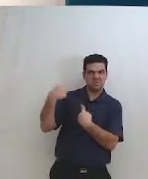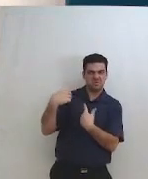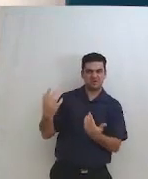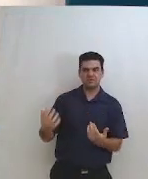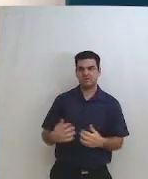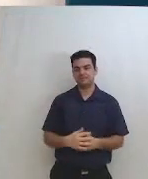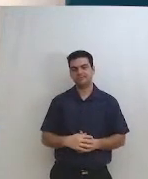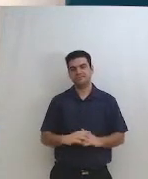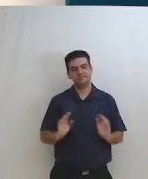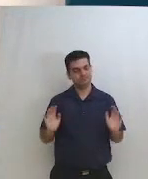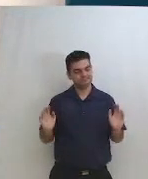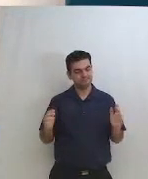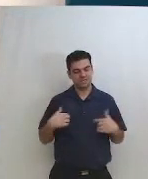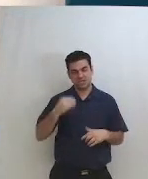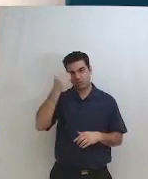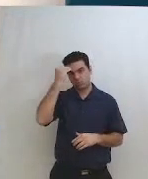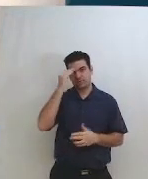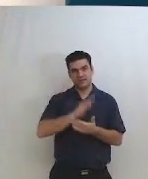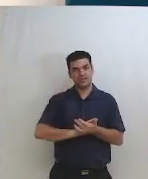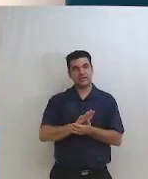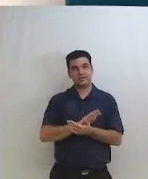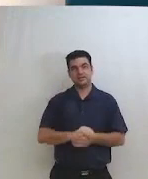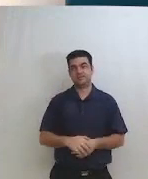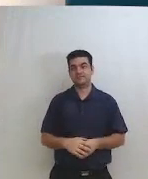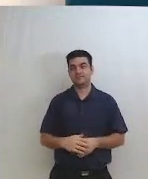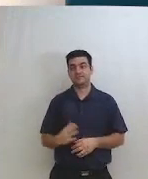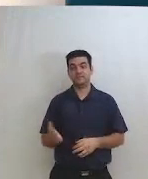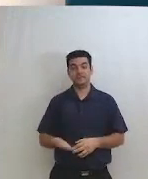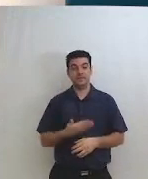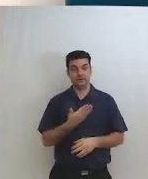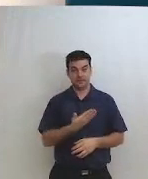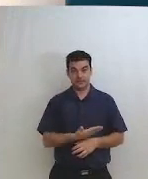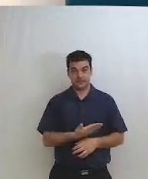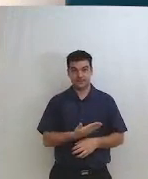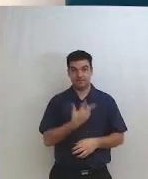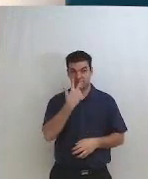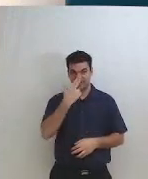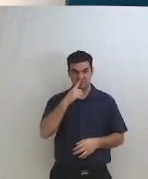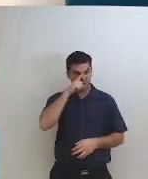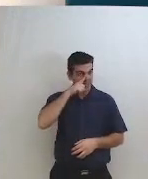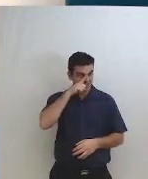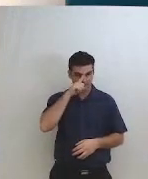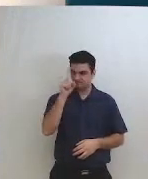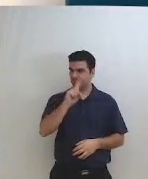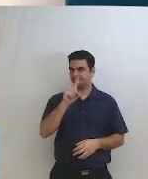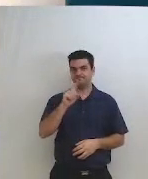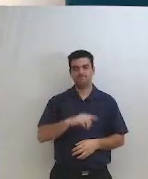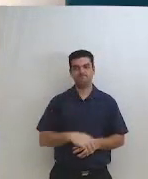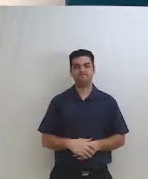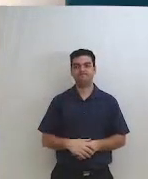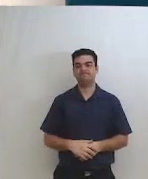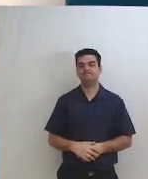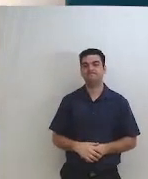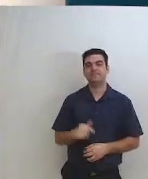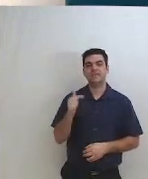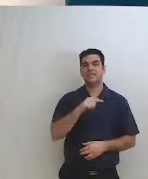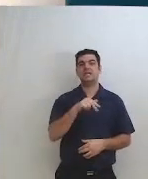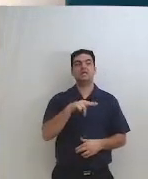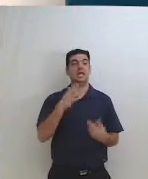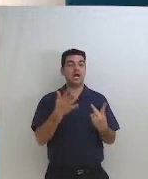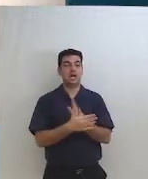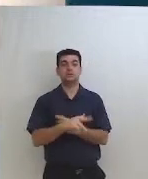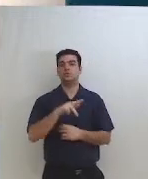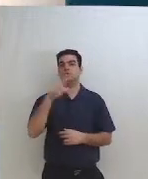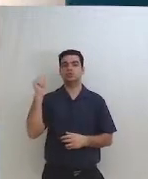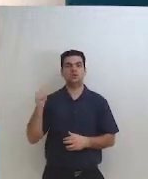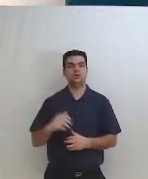Portanto, ele não jamais ofereceria risco à ordem pública, um réu primário, bons antecedentes, nunca delinquiu em sua vida, pai de